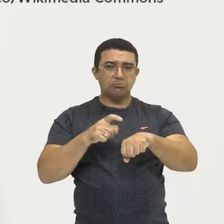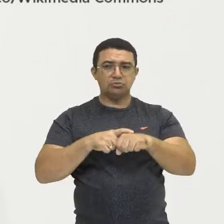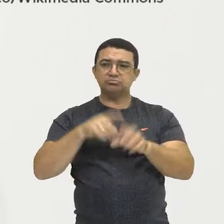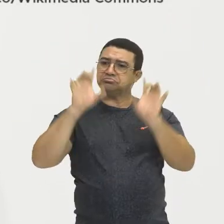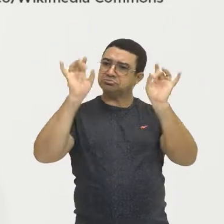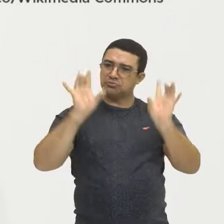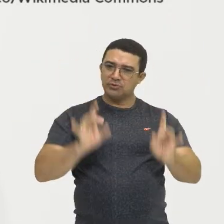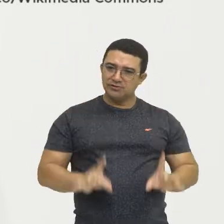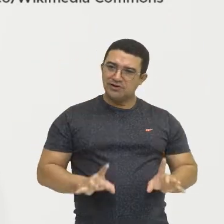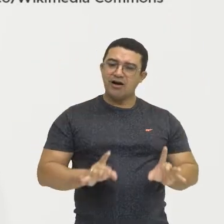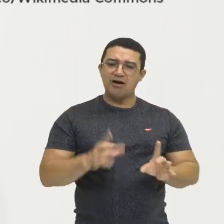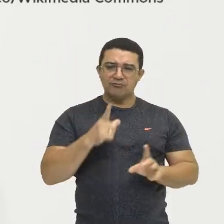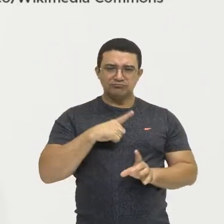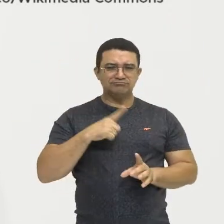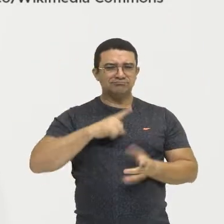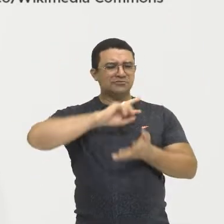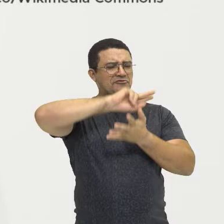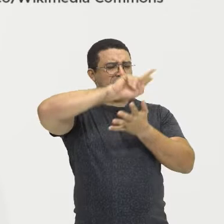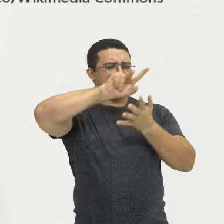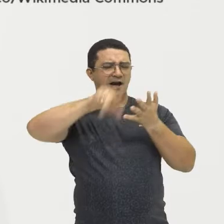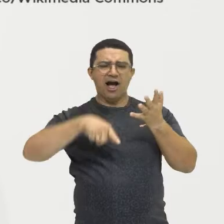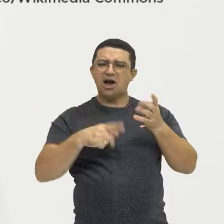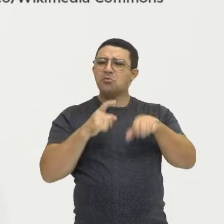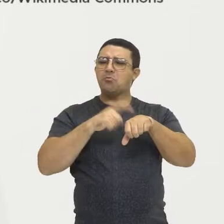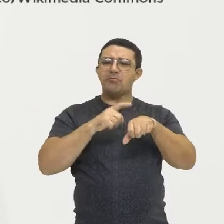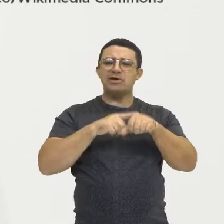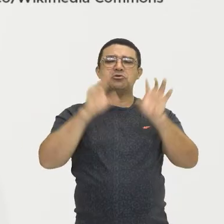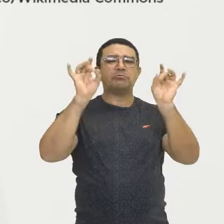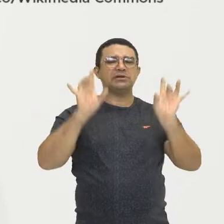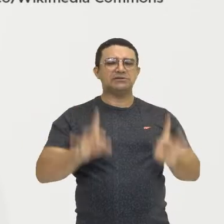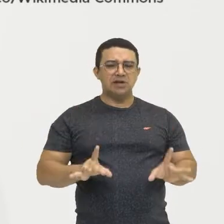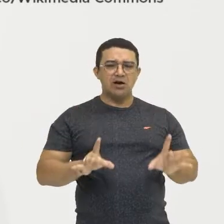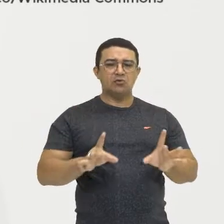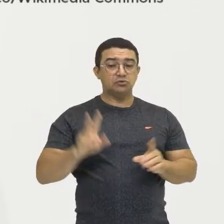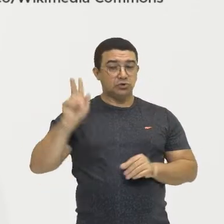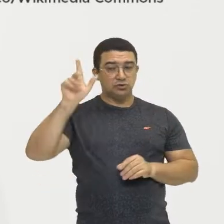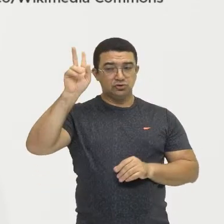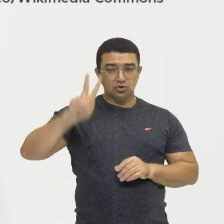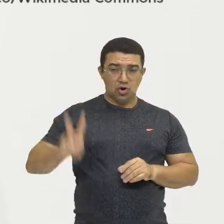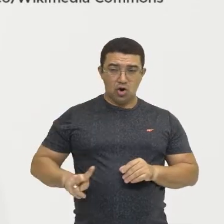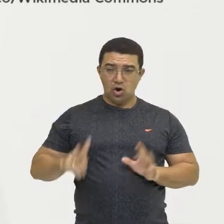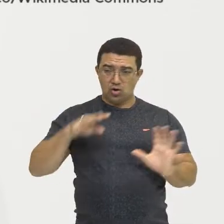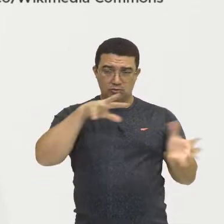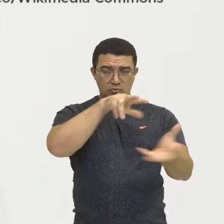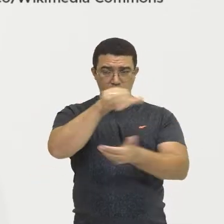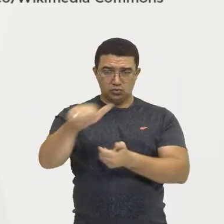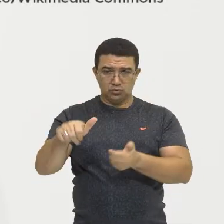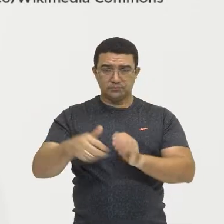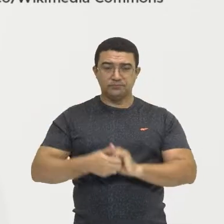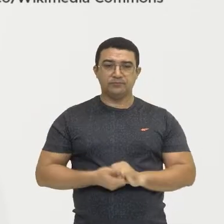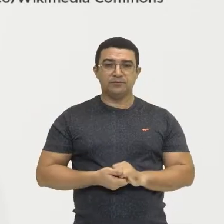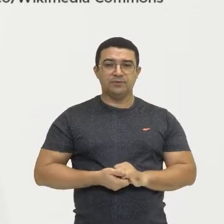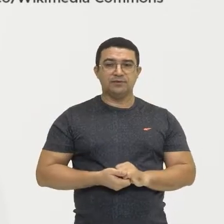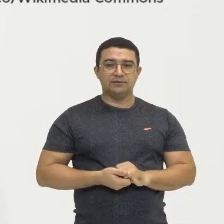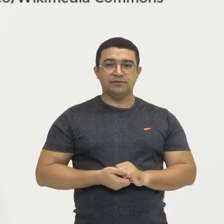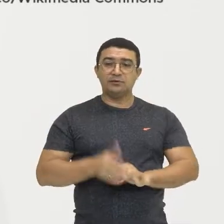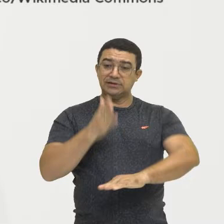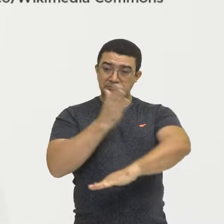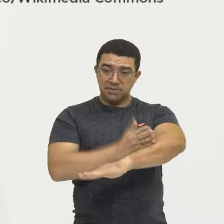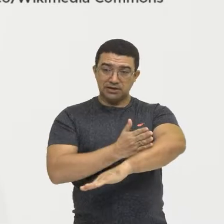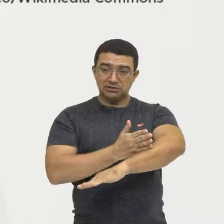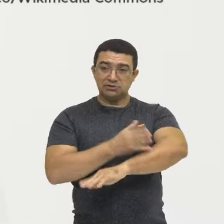como várias, né? Da história do mundo, da Terra, né? Então, a Idade Média é essa época em